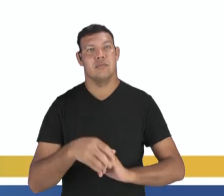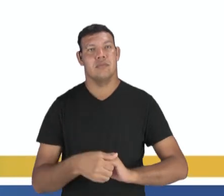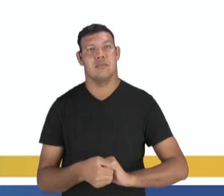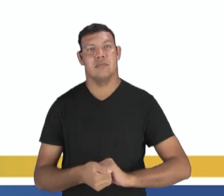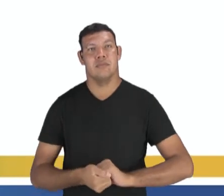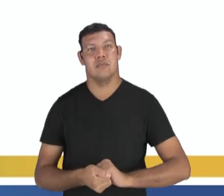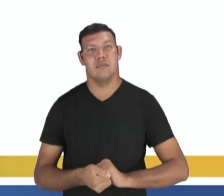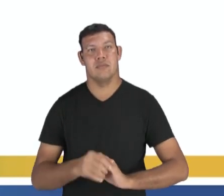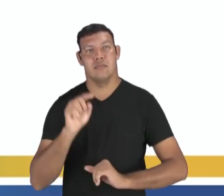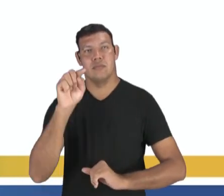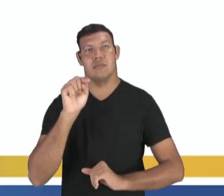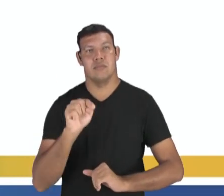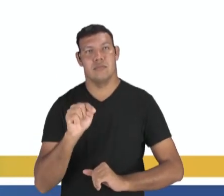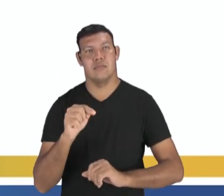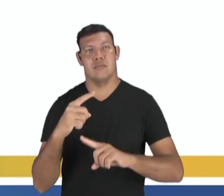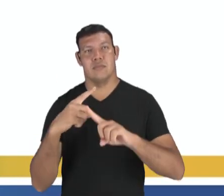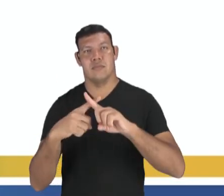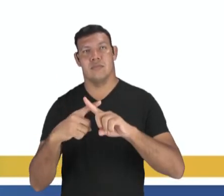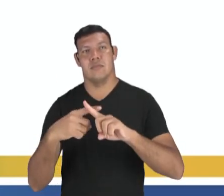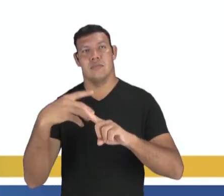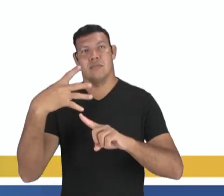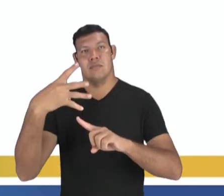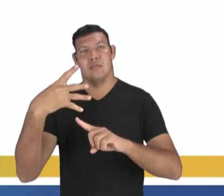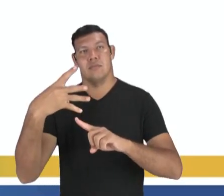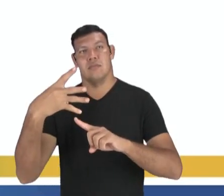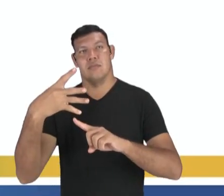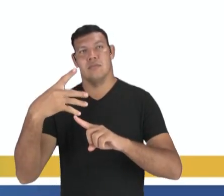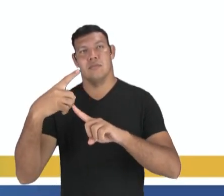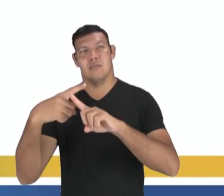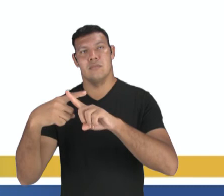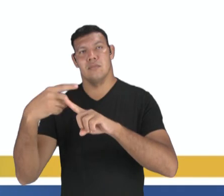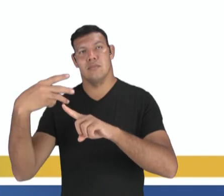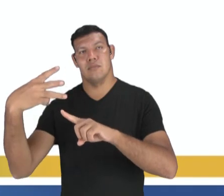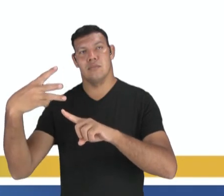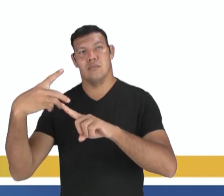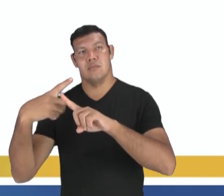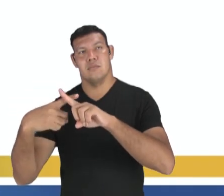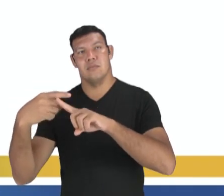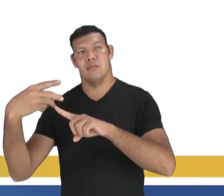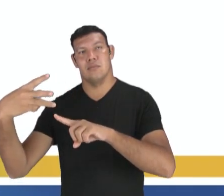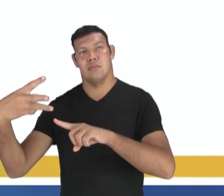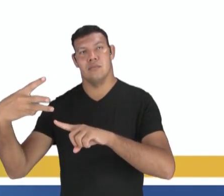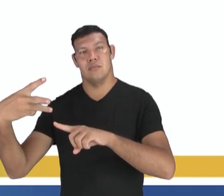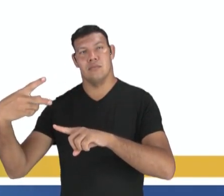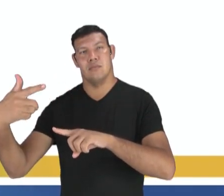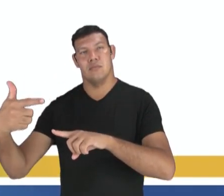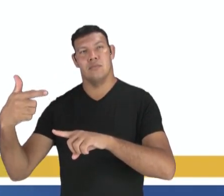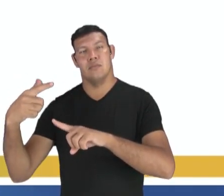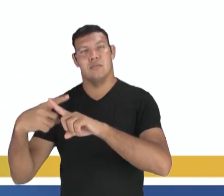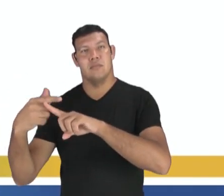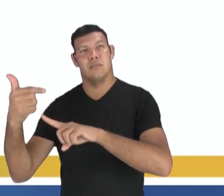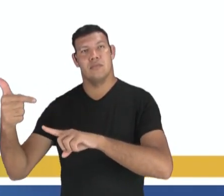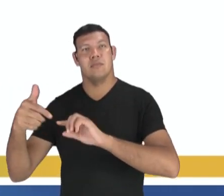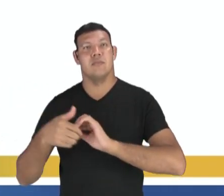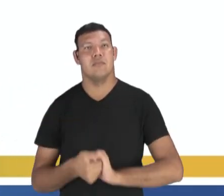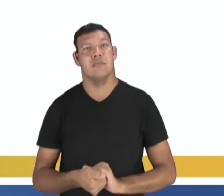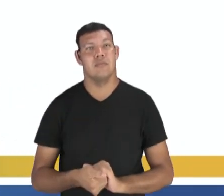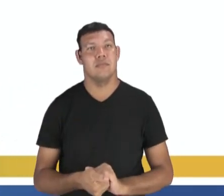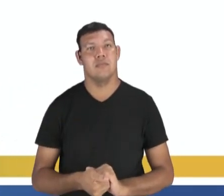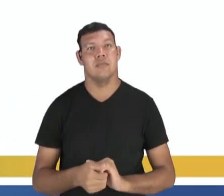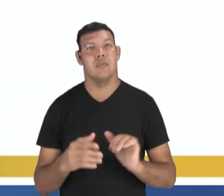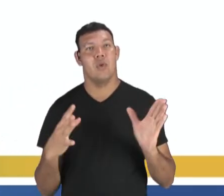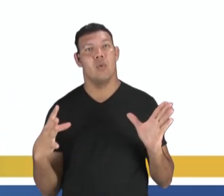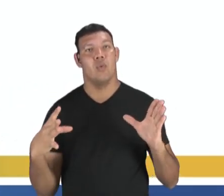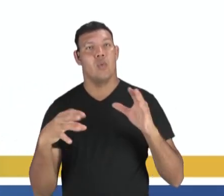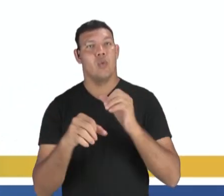X4 X3 X2 X1 eliminando os 25 fatorial Mas vamos ter 9x oito vezes